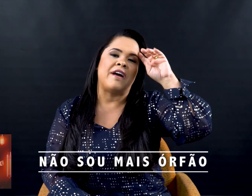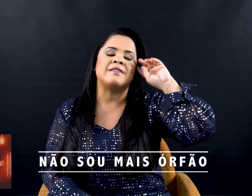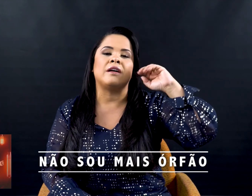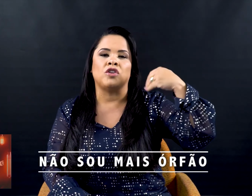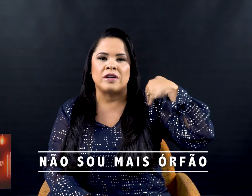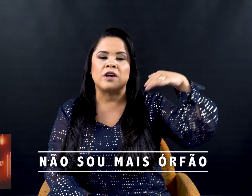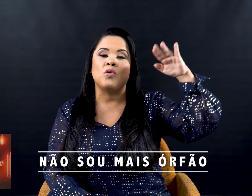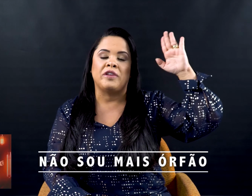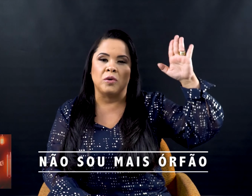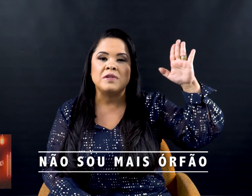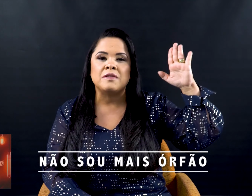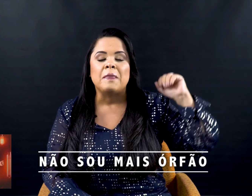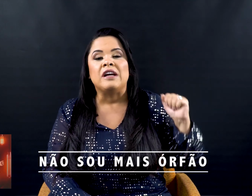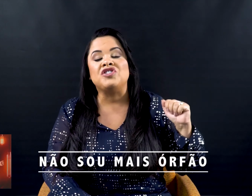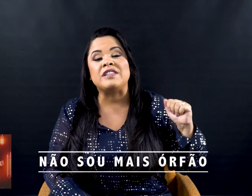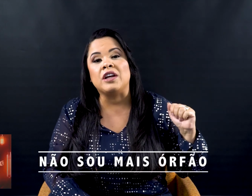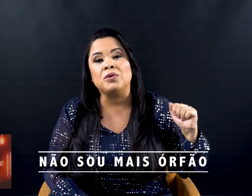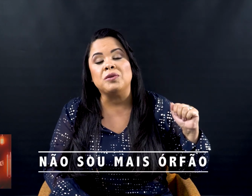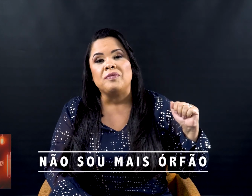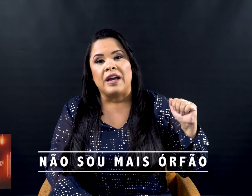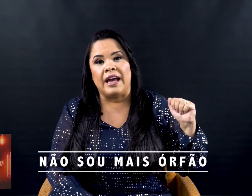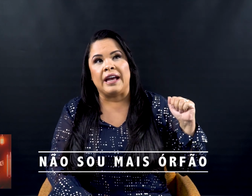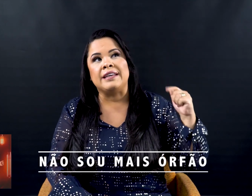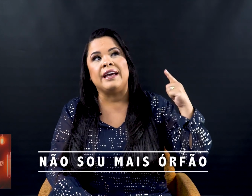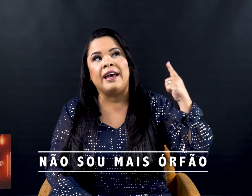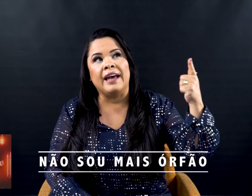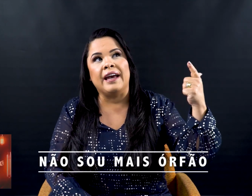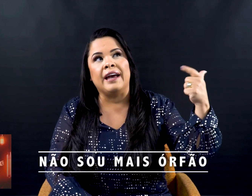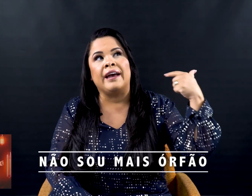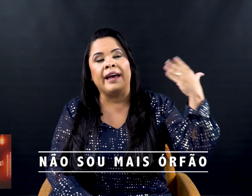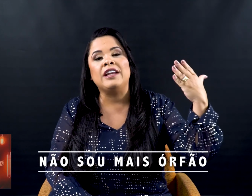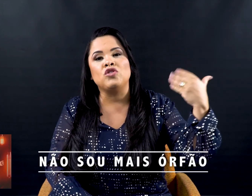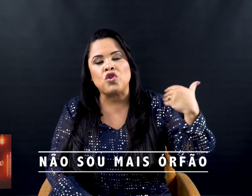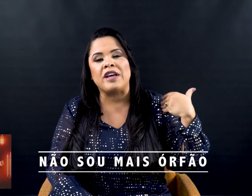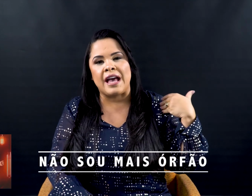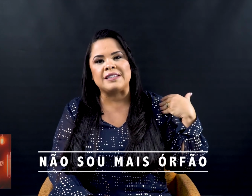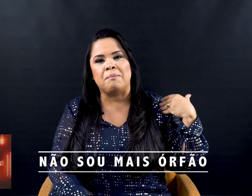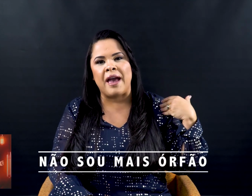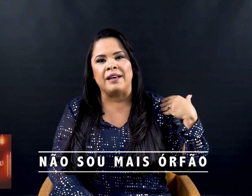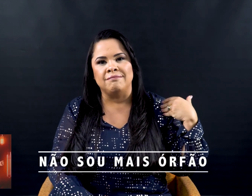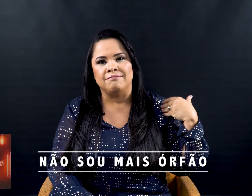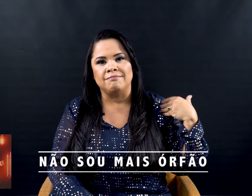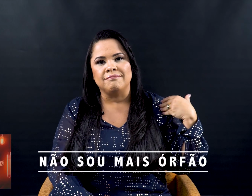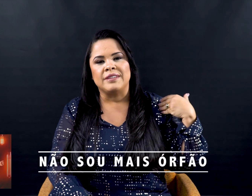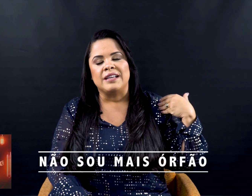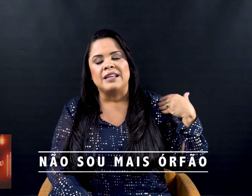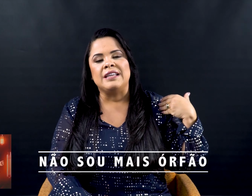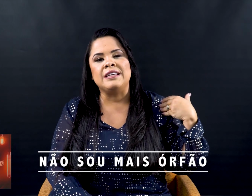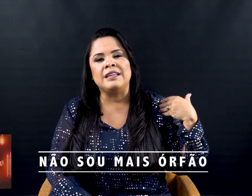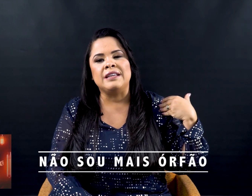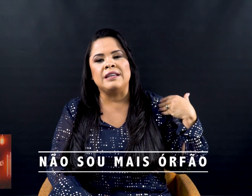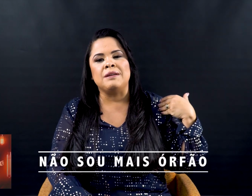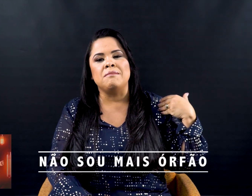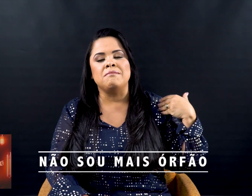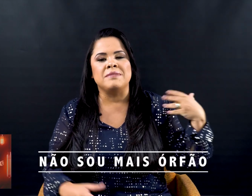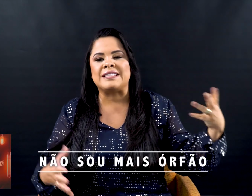uma conversa nossa com Deus, dizendo Ele nos conhece bem